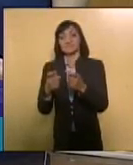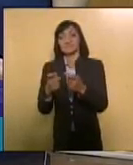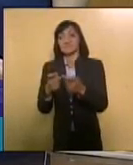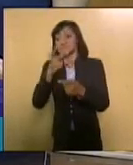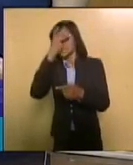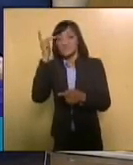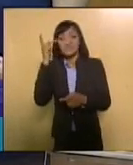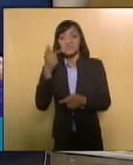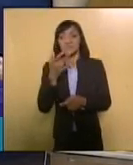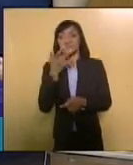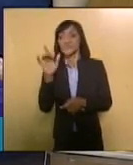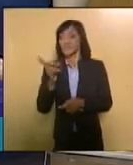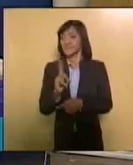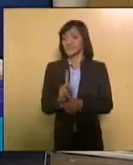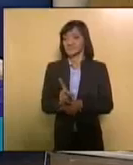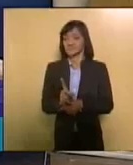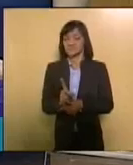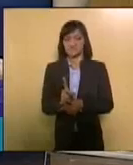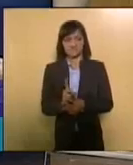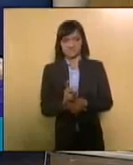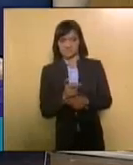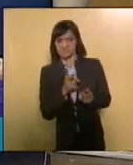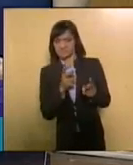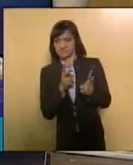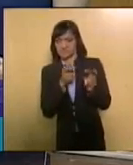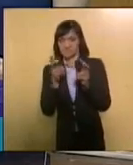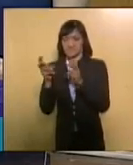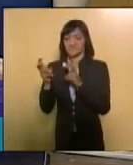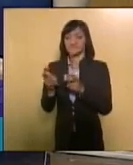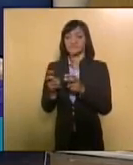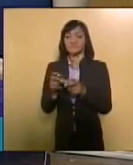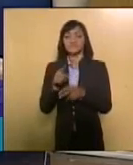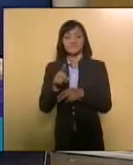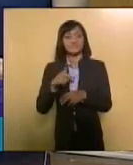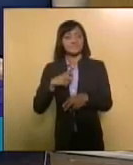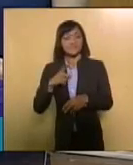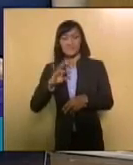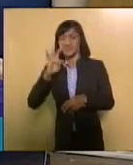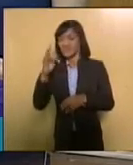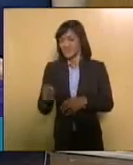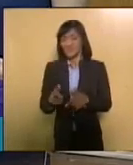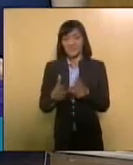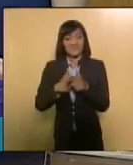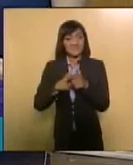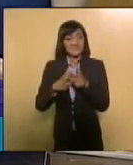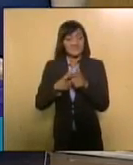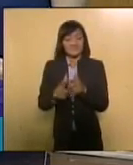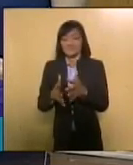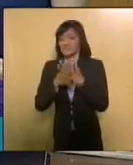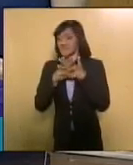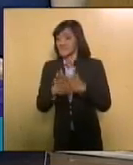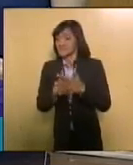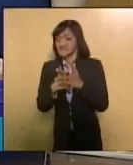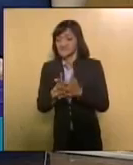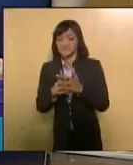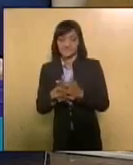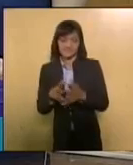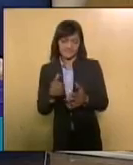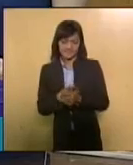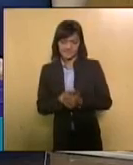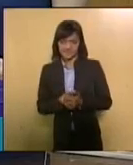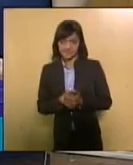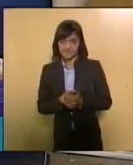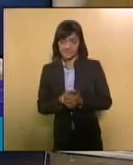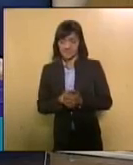conhece mais ninguém e então Eh quando você tem essa toda essa desorganização Urbana junto uma